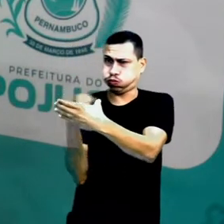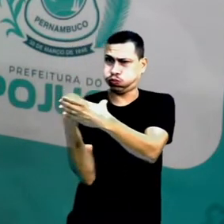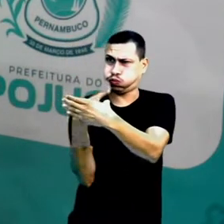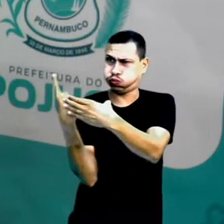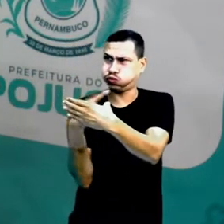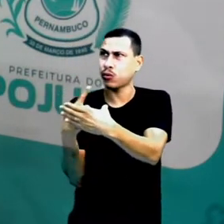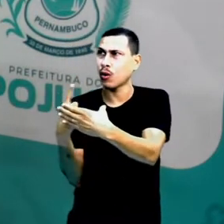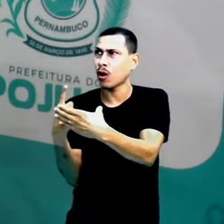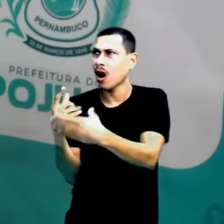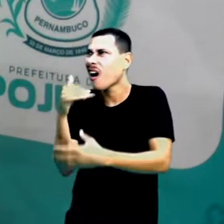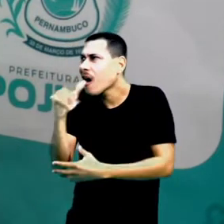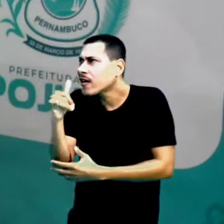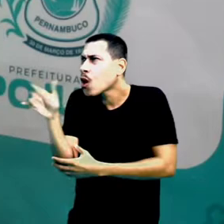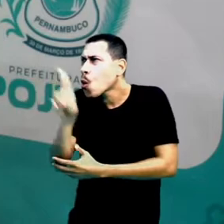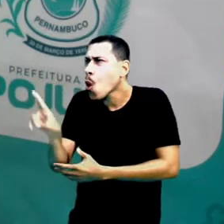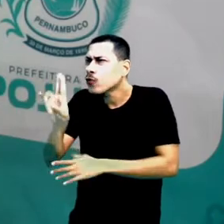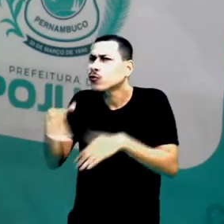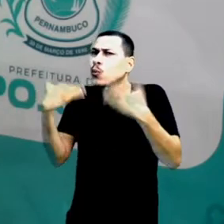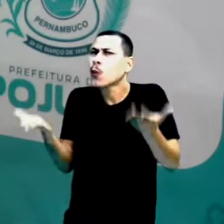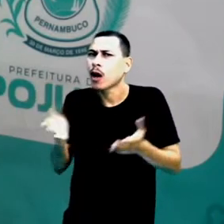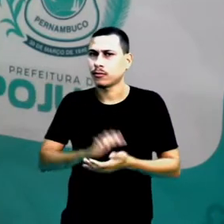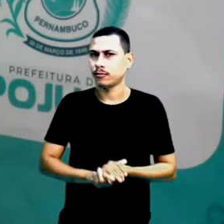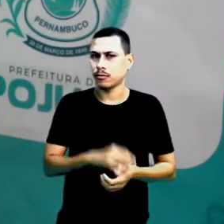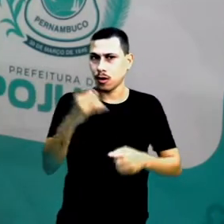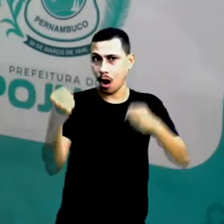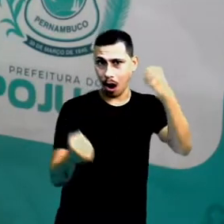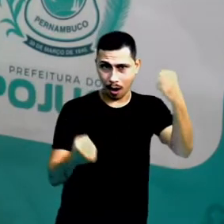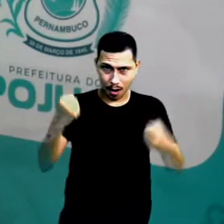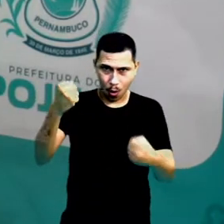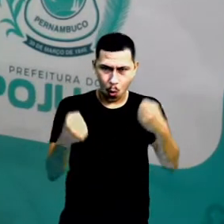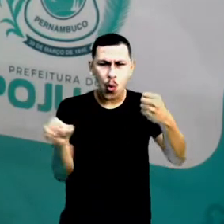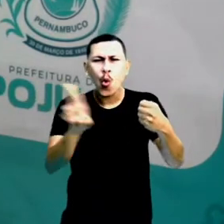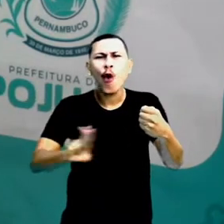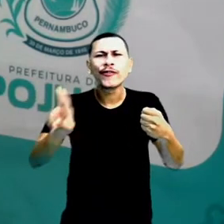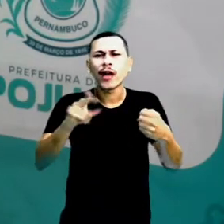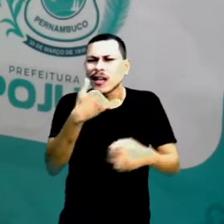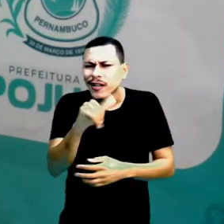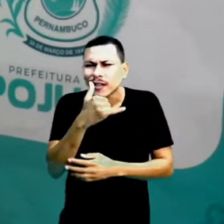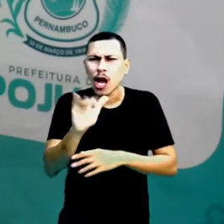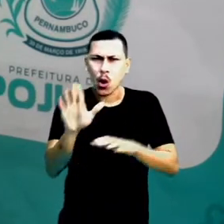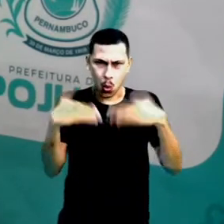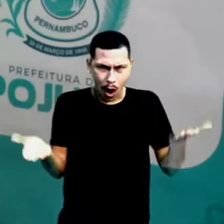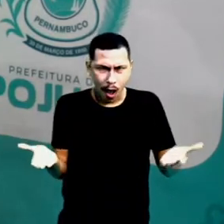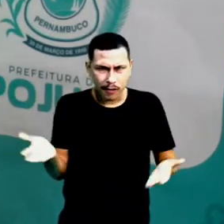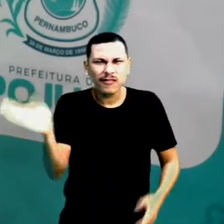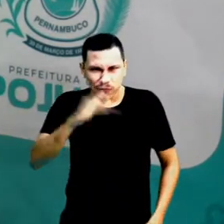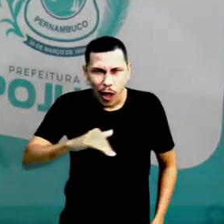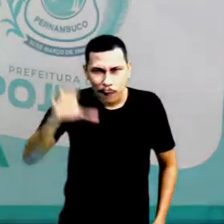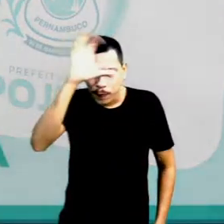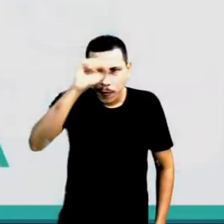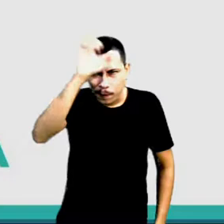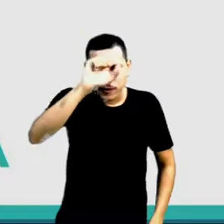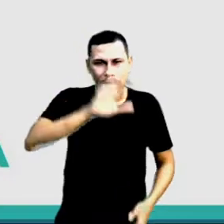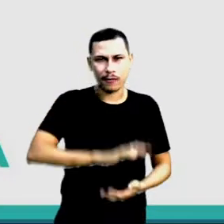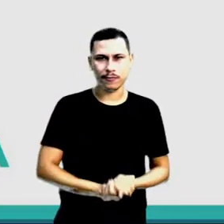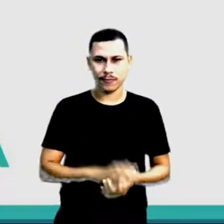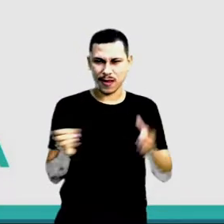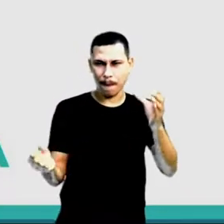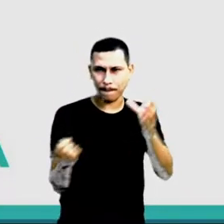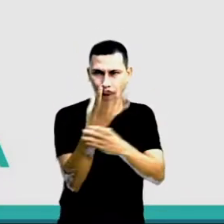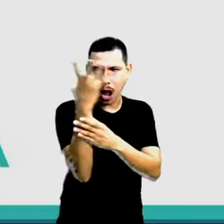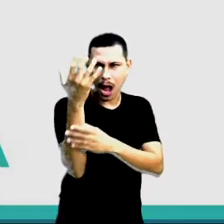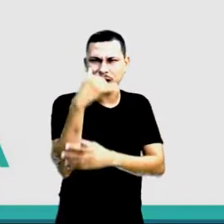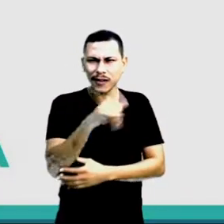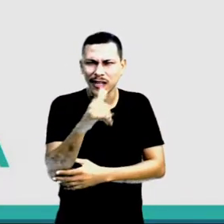que energia? Para a gente utilizar um carro, a gente utiliza qual energia? Vamos estudar um pouquinho sobre isso? Fonte de energias que